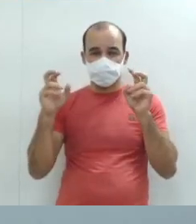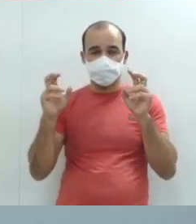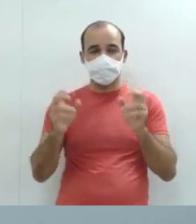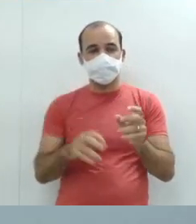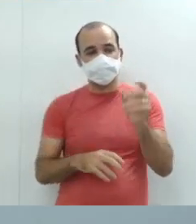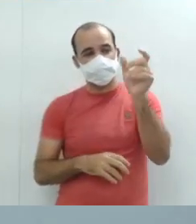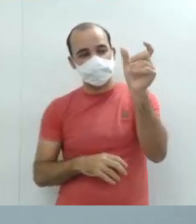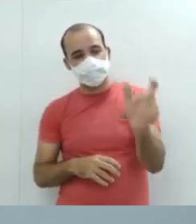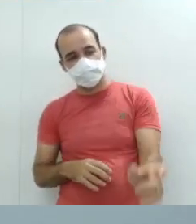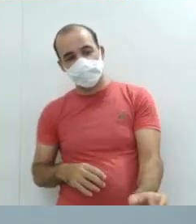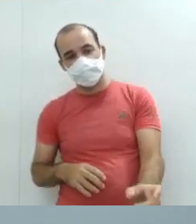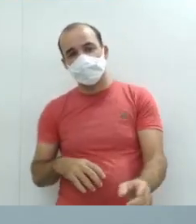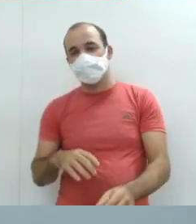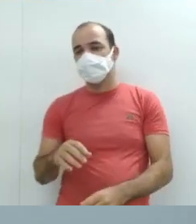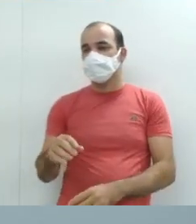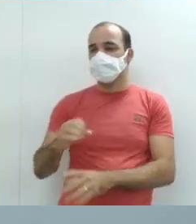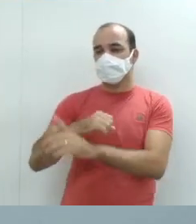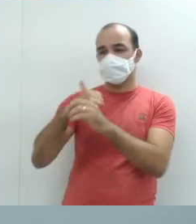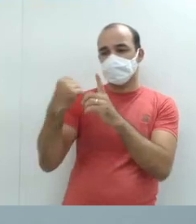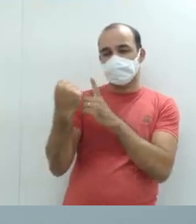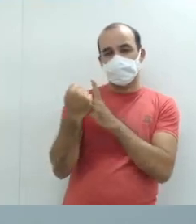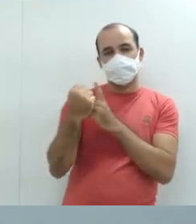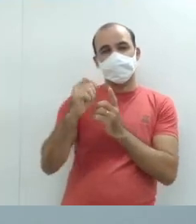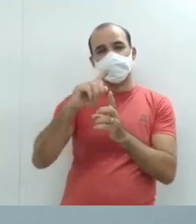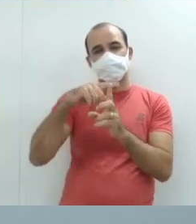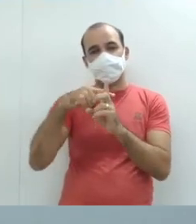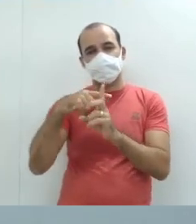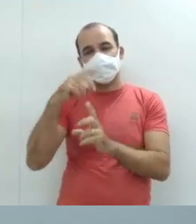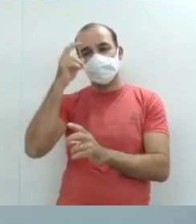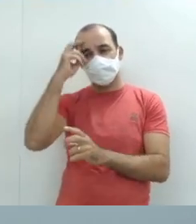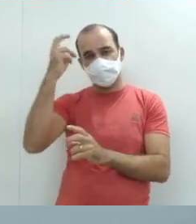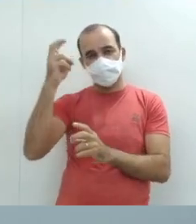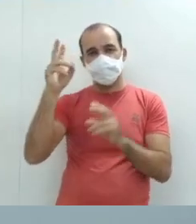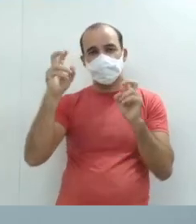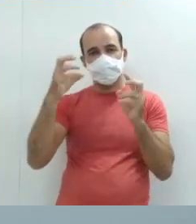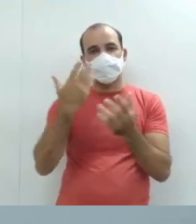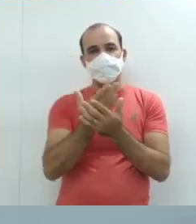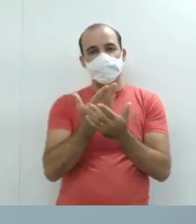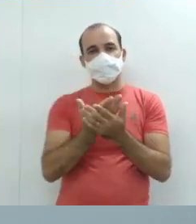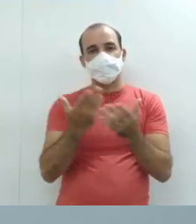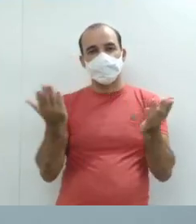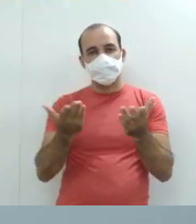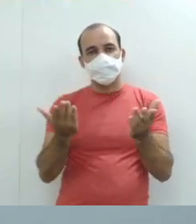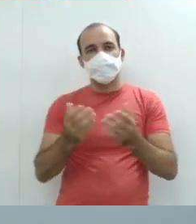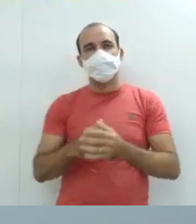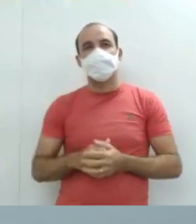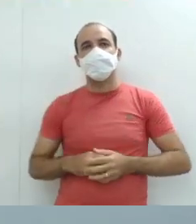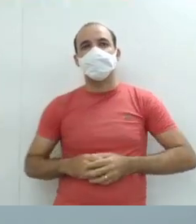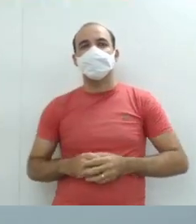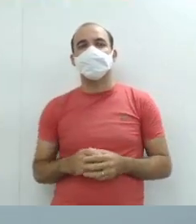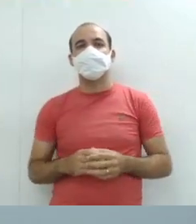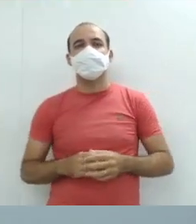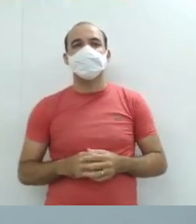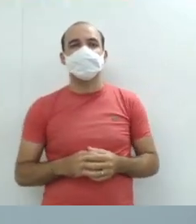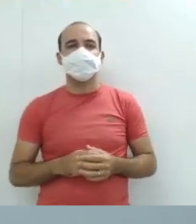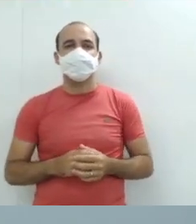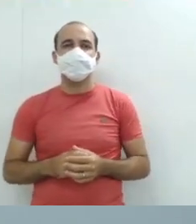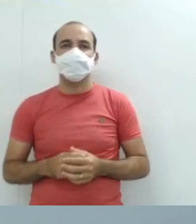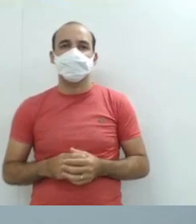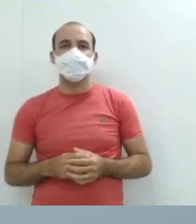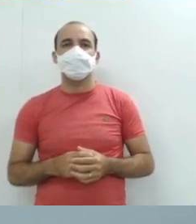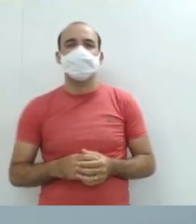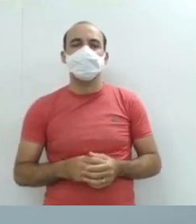é um dos temas que você pode estudar nesses processos seletivos que você irá participar. Quando a gente fala